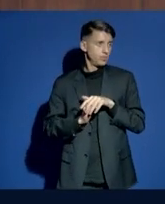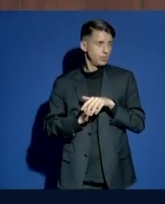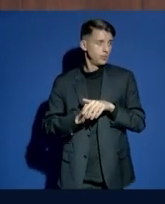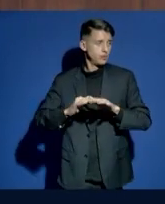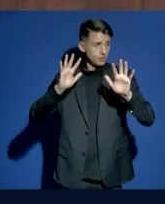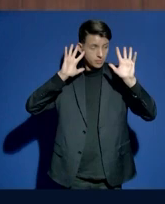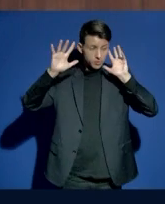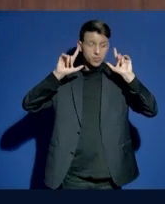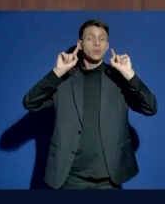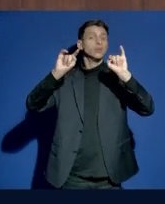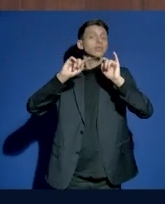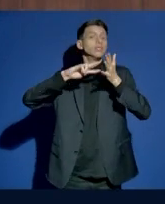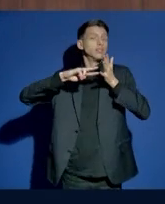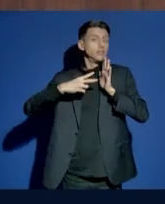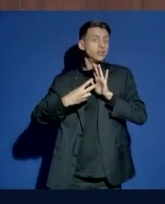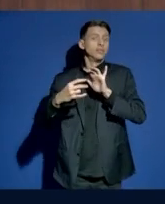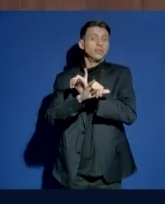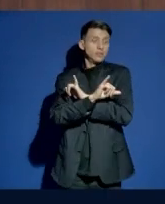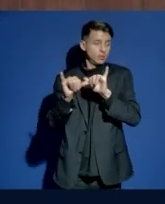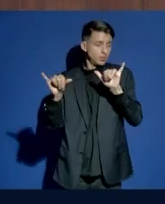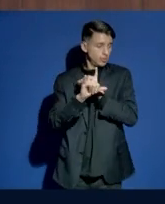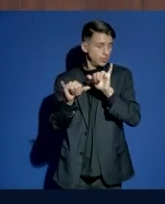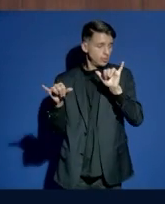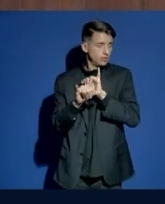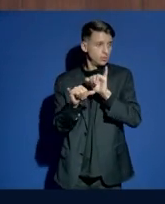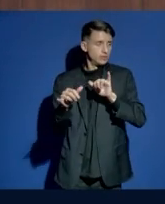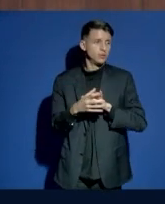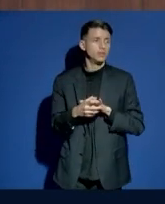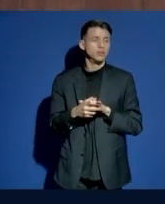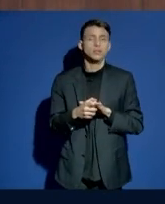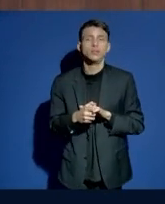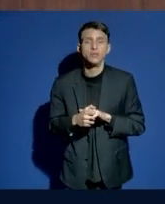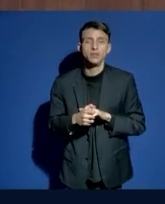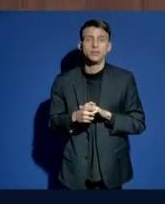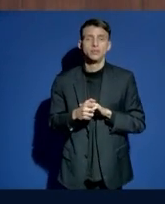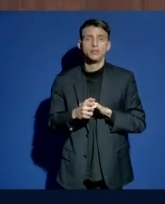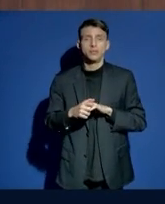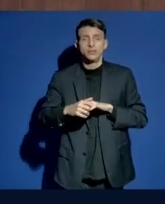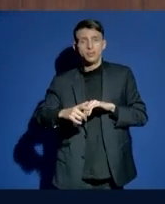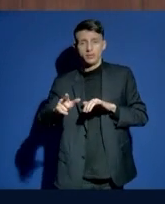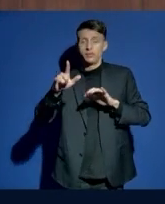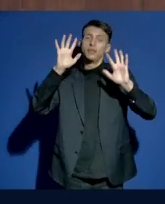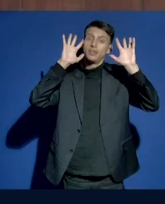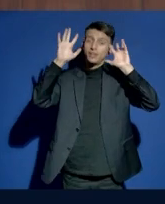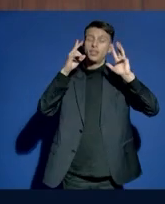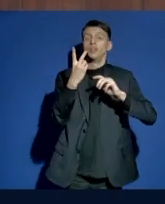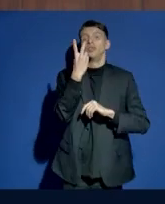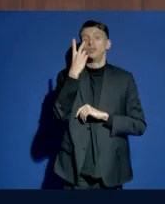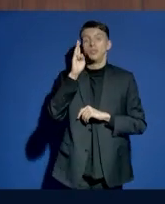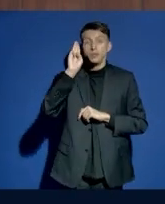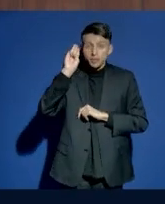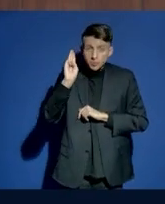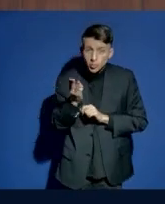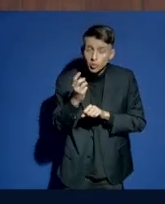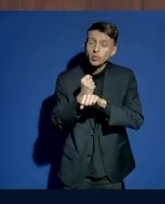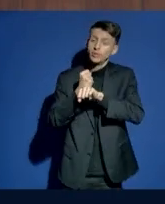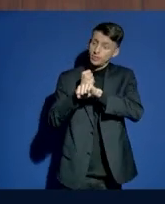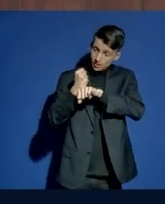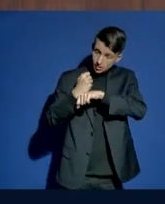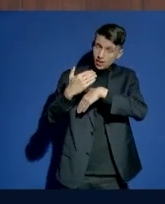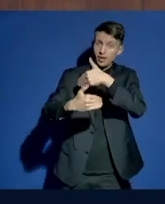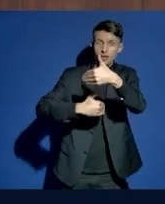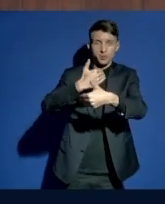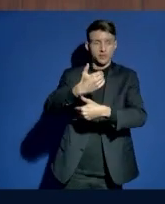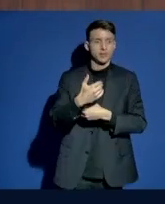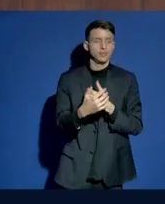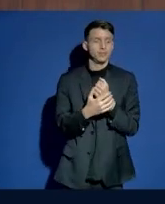implica? Implica em dizer que os micro-organismos estão aqui na Terra há 2,5 milhões de anos, as plantas há